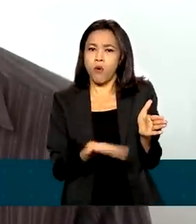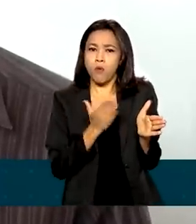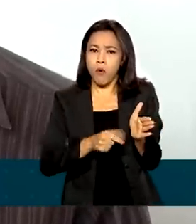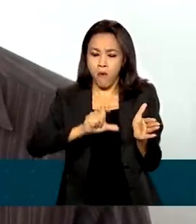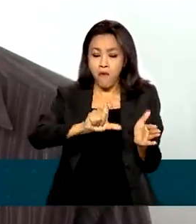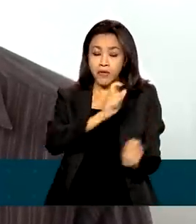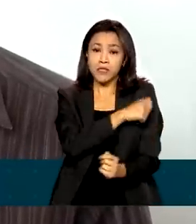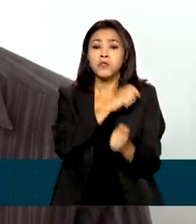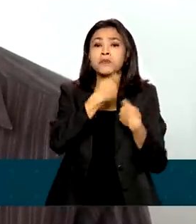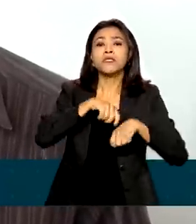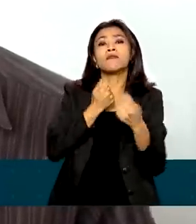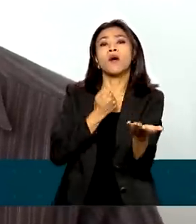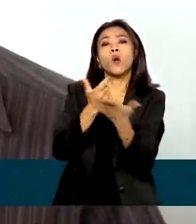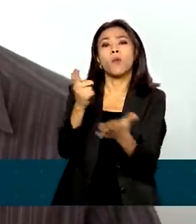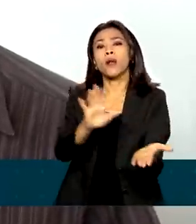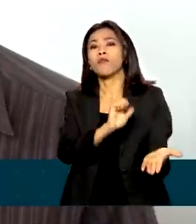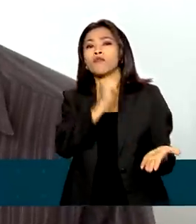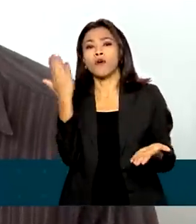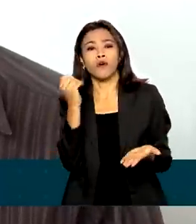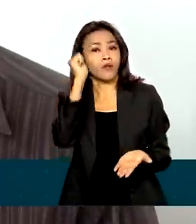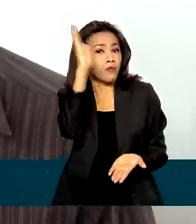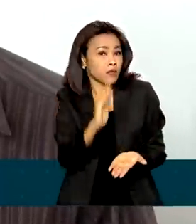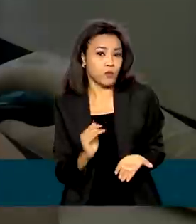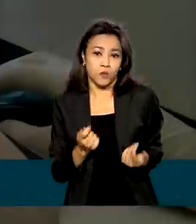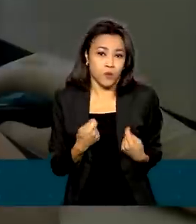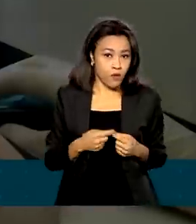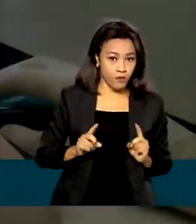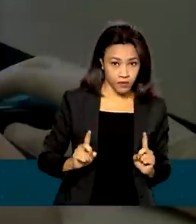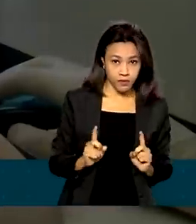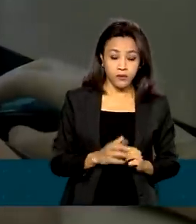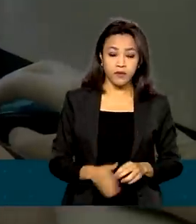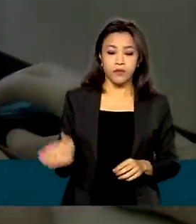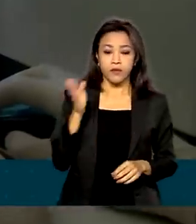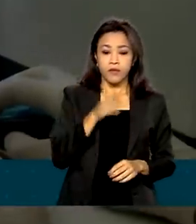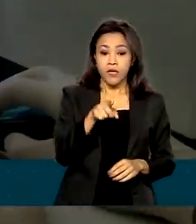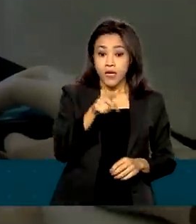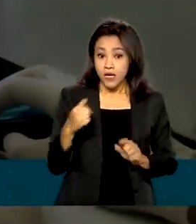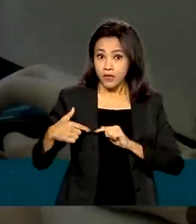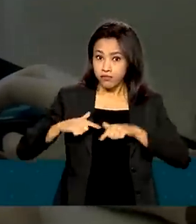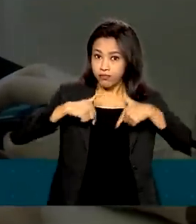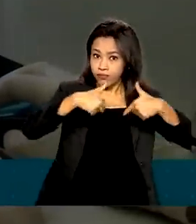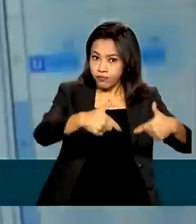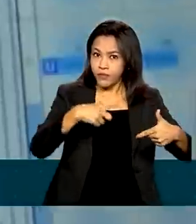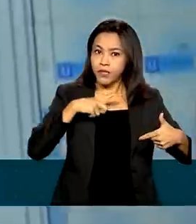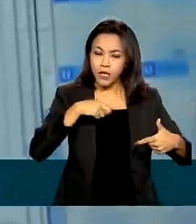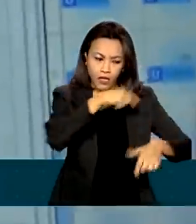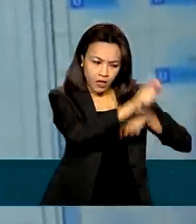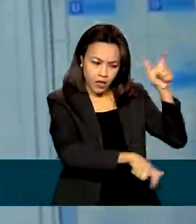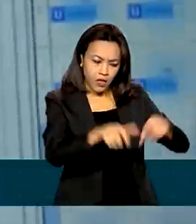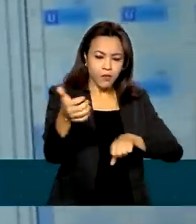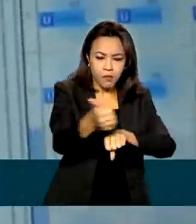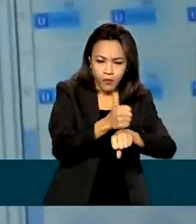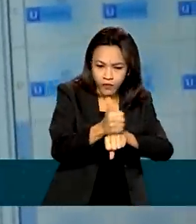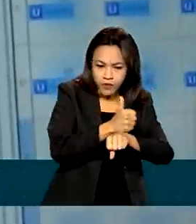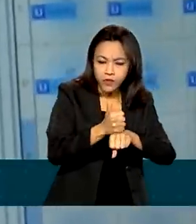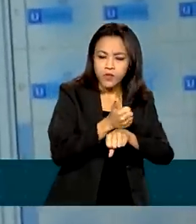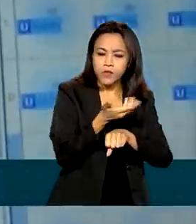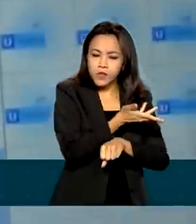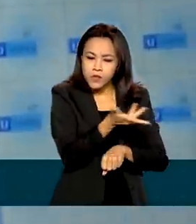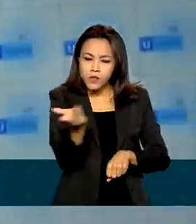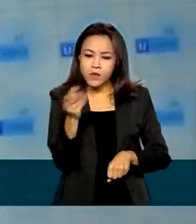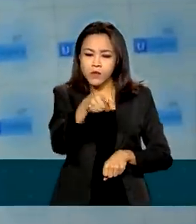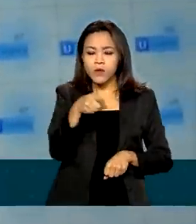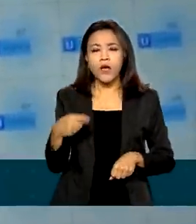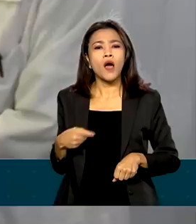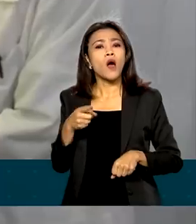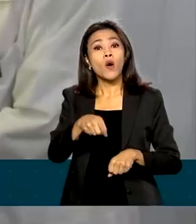da compra externa de vacinas e dessas filas que se formam. A ação tem o apoio de especialistas em varíola da Rede Vírus do